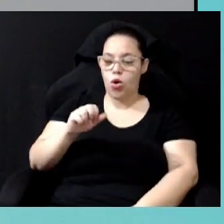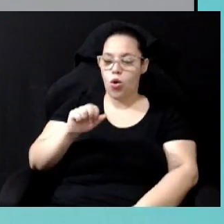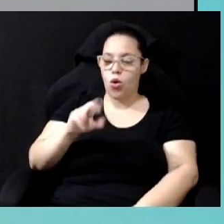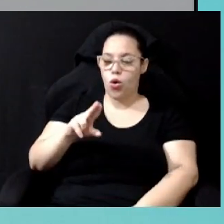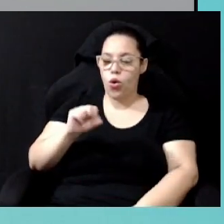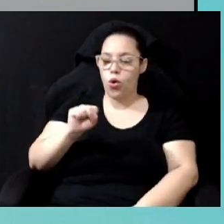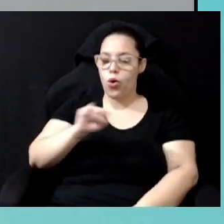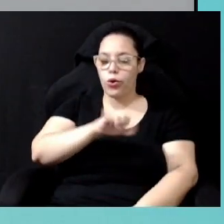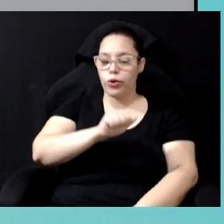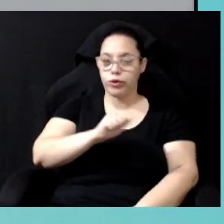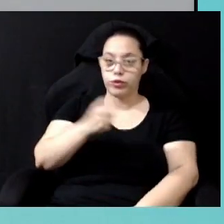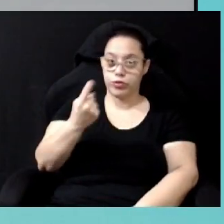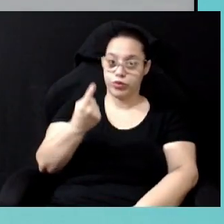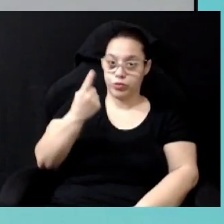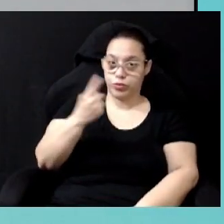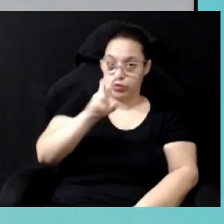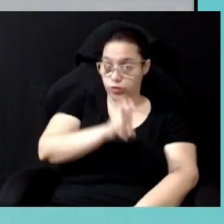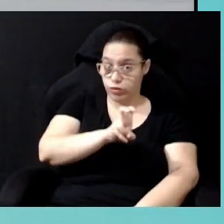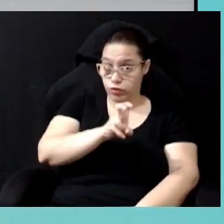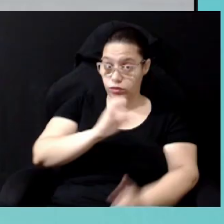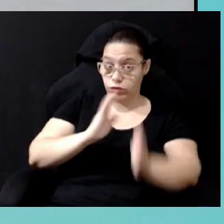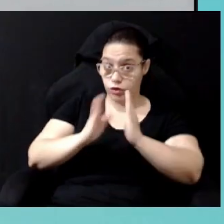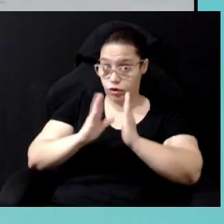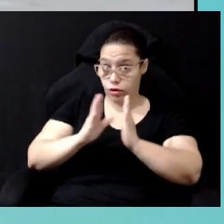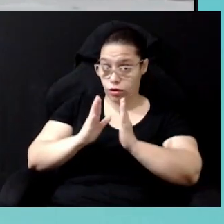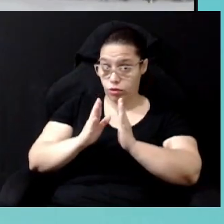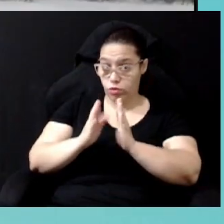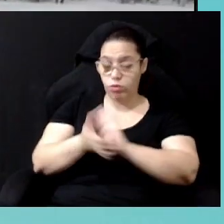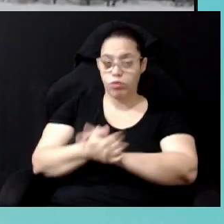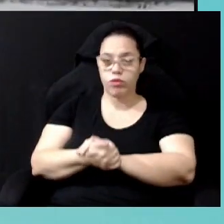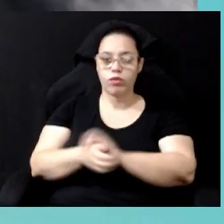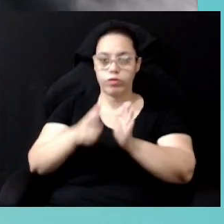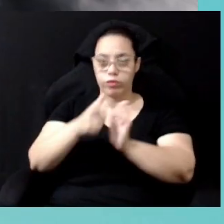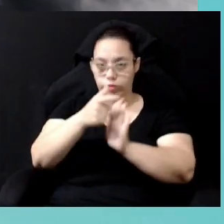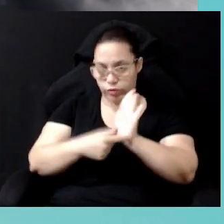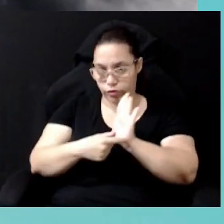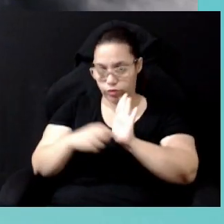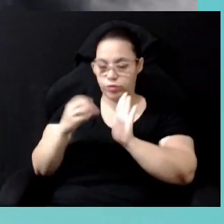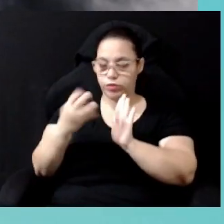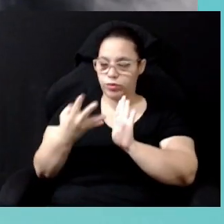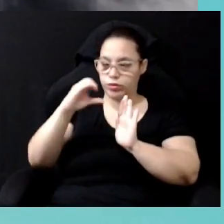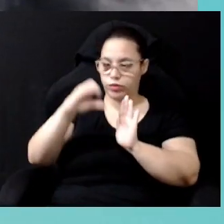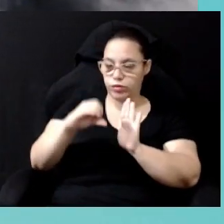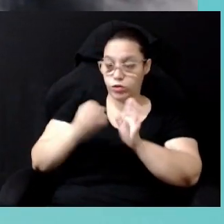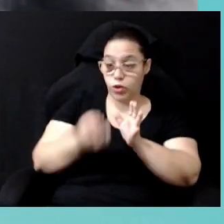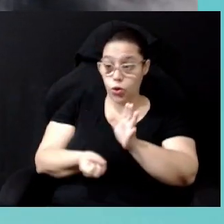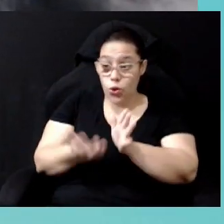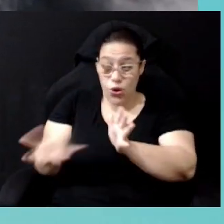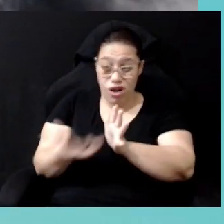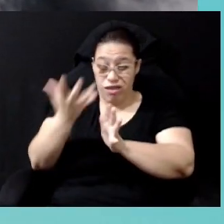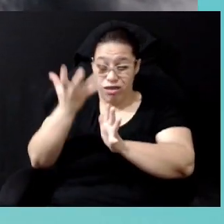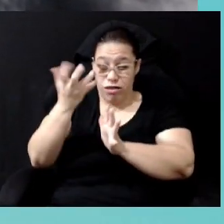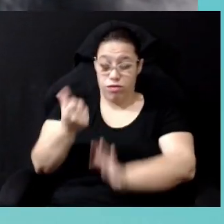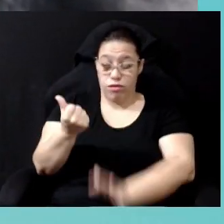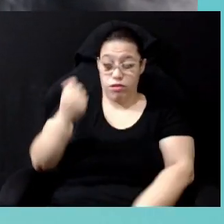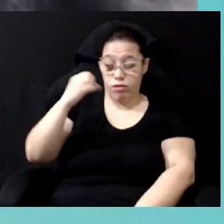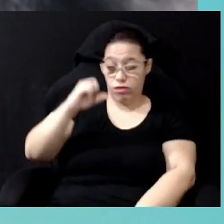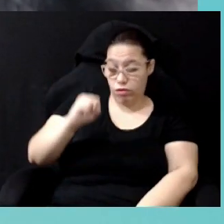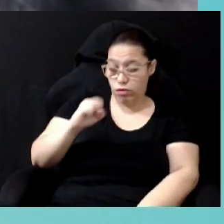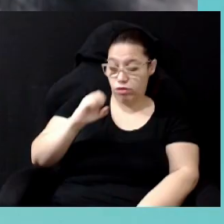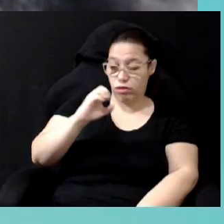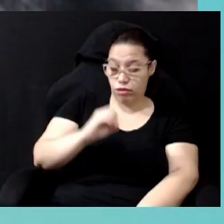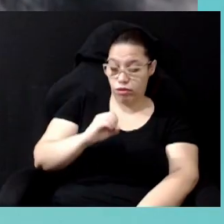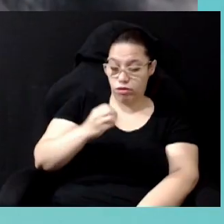Rússia, que registra um total de 115 vulcões do período Holoceno. Desses, 49 vulcões estão ativos